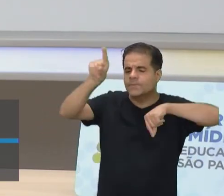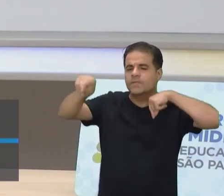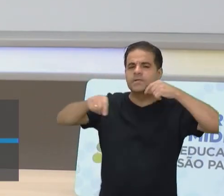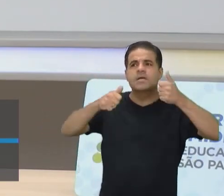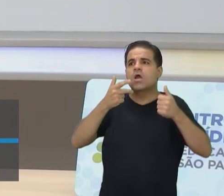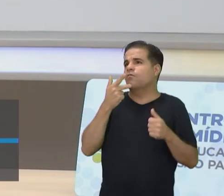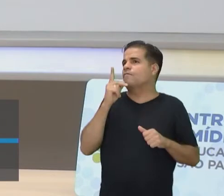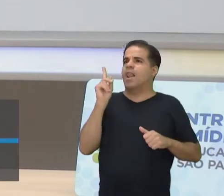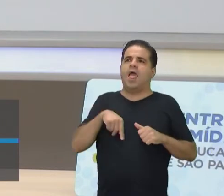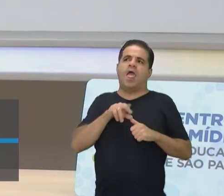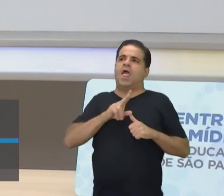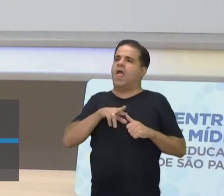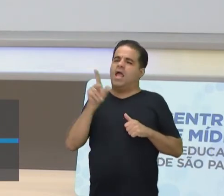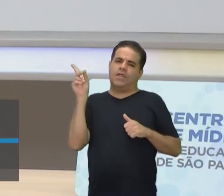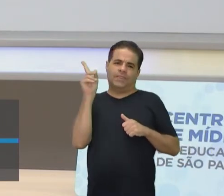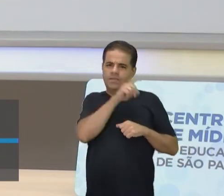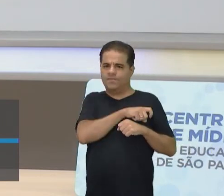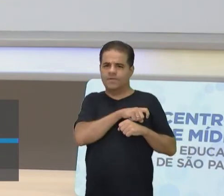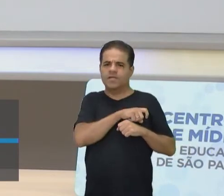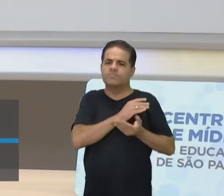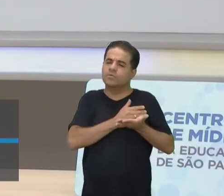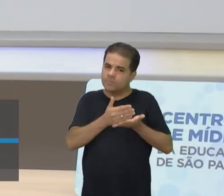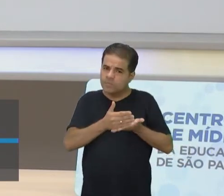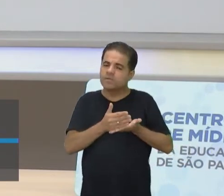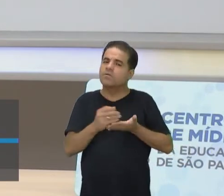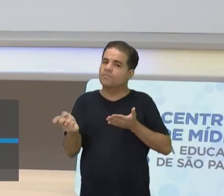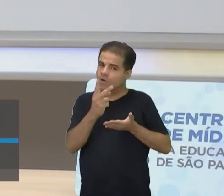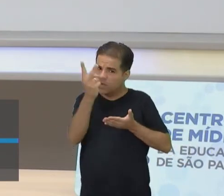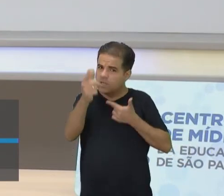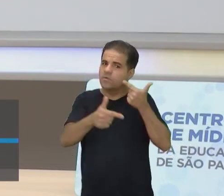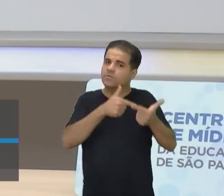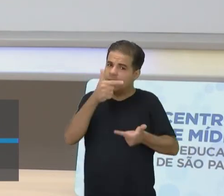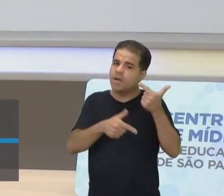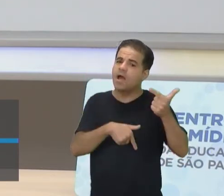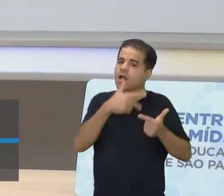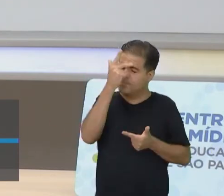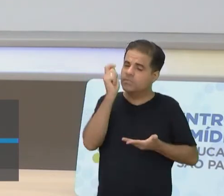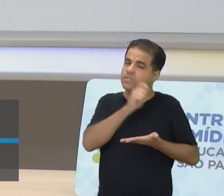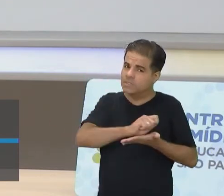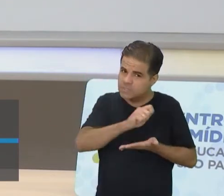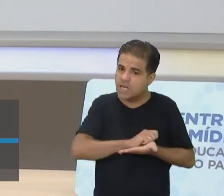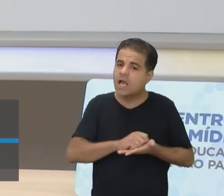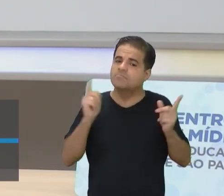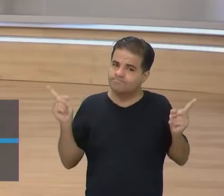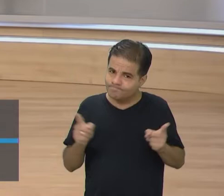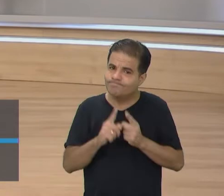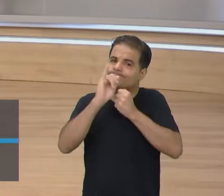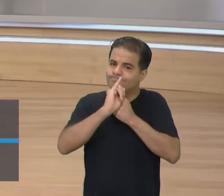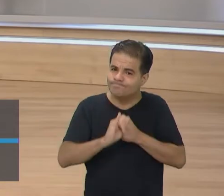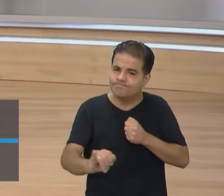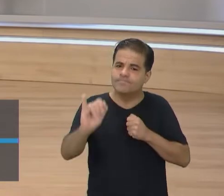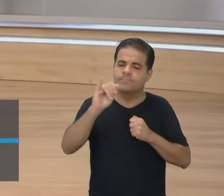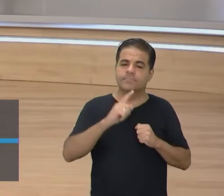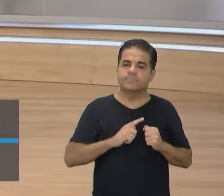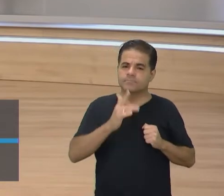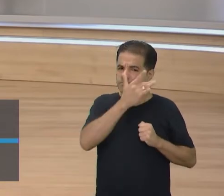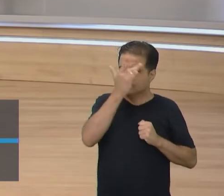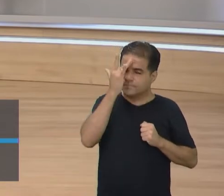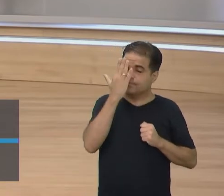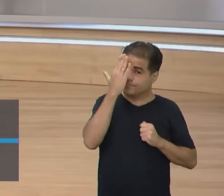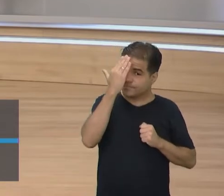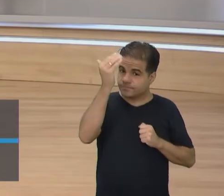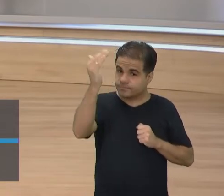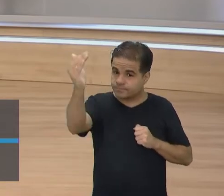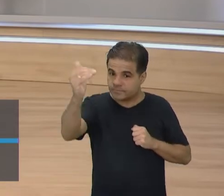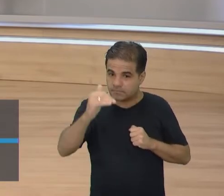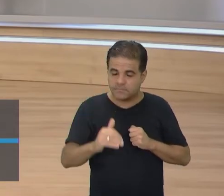que é difícil, mas eu estou começando a valorizar muito mais o trabalho do cara que escreve o mini conto. Sim, ó, e a gente tem um cara extremamente